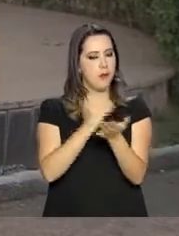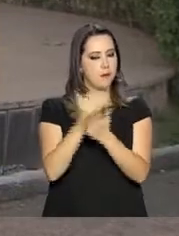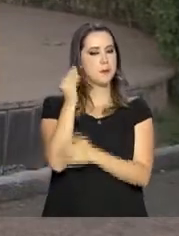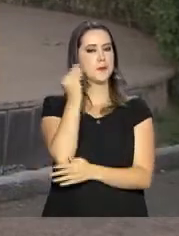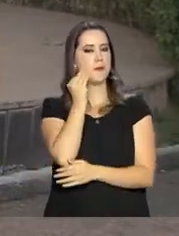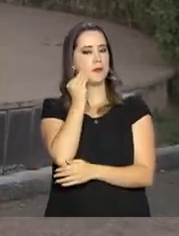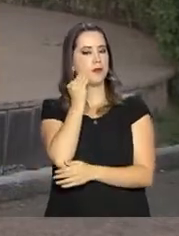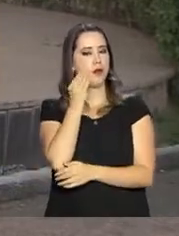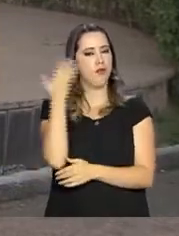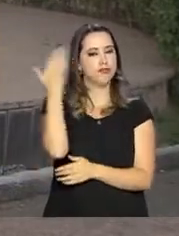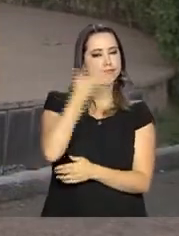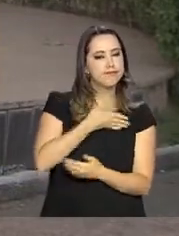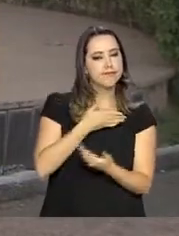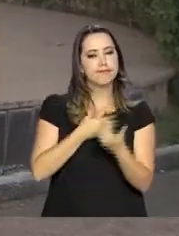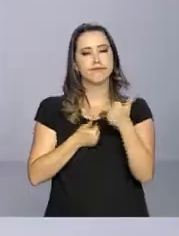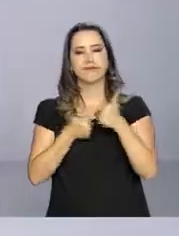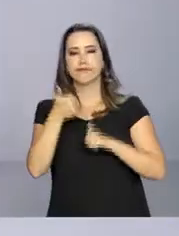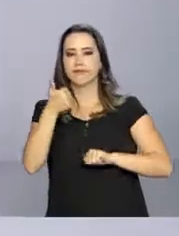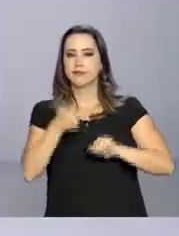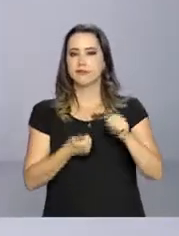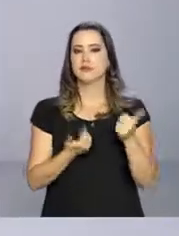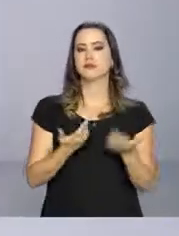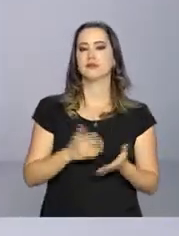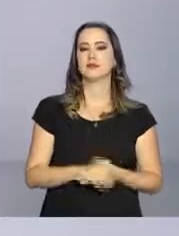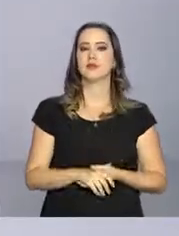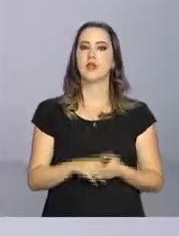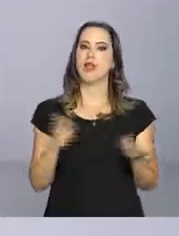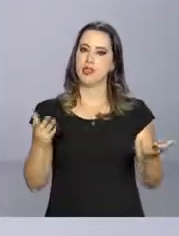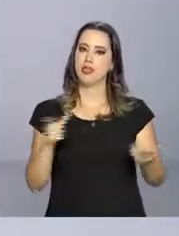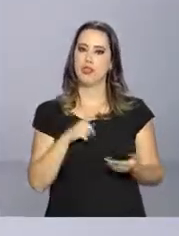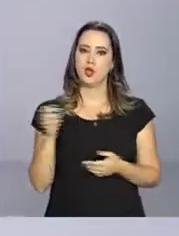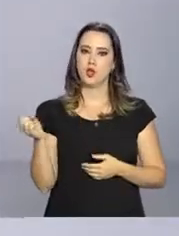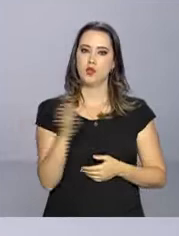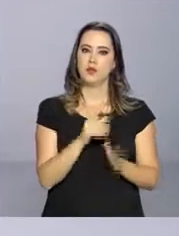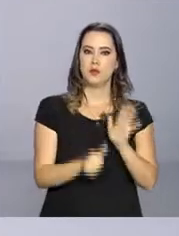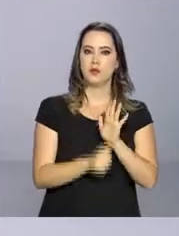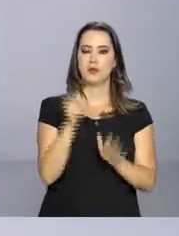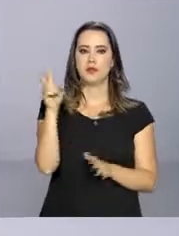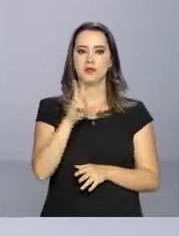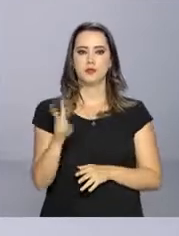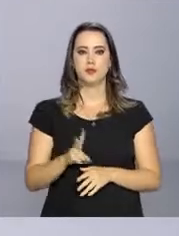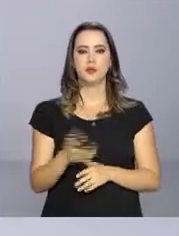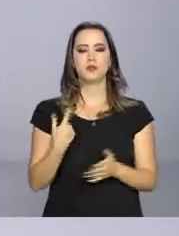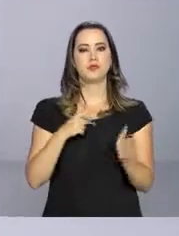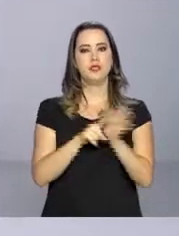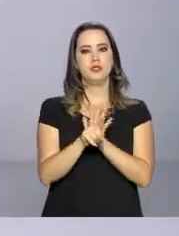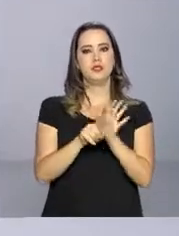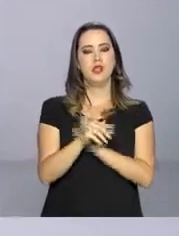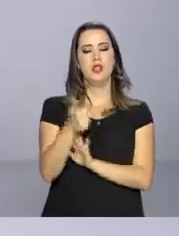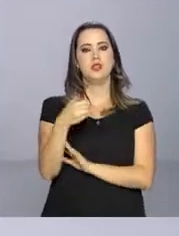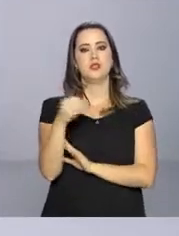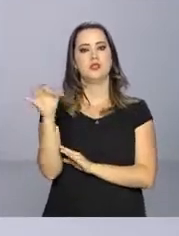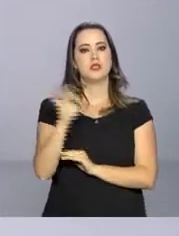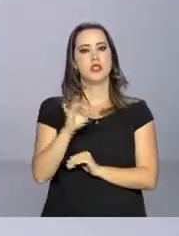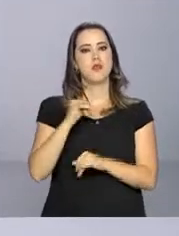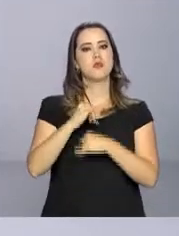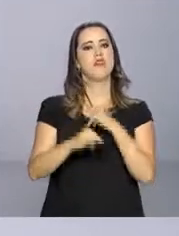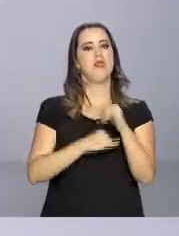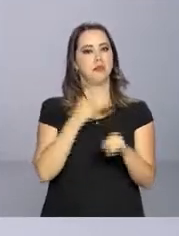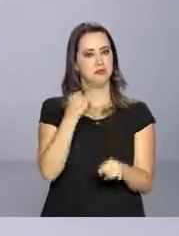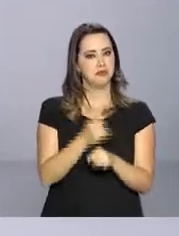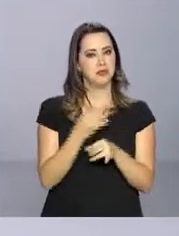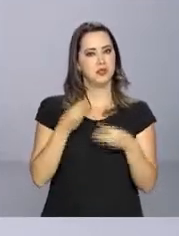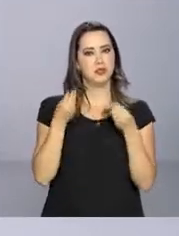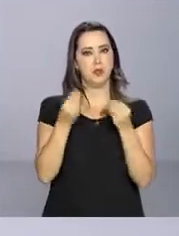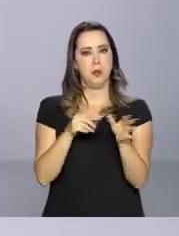para que tudo corra bem e tem novidades pela primeira vez o censo será 100% informatizado e